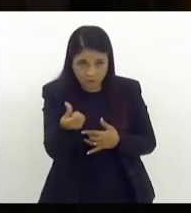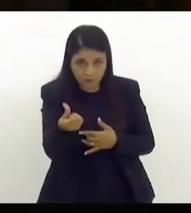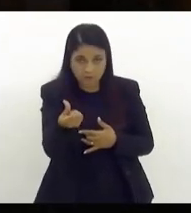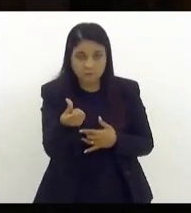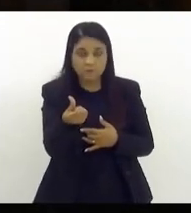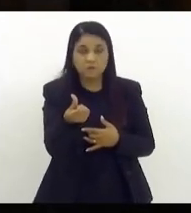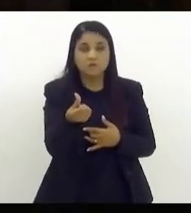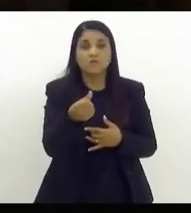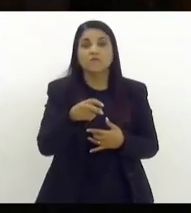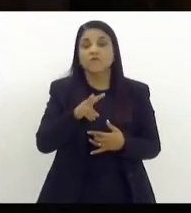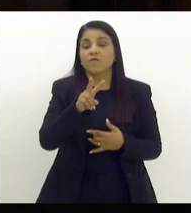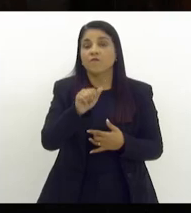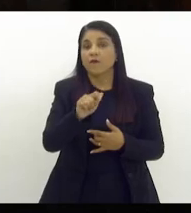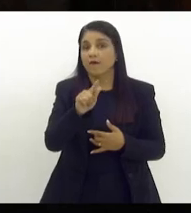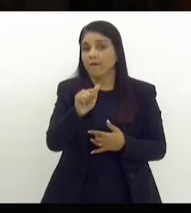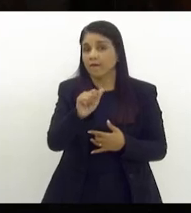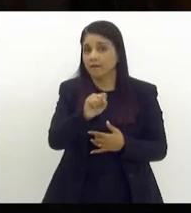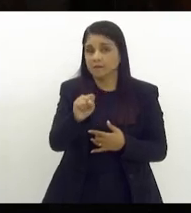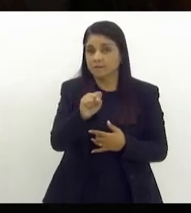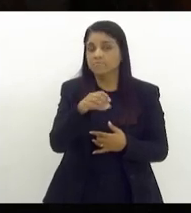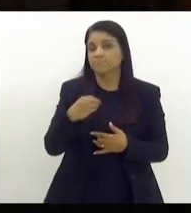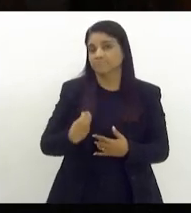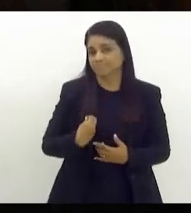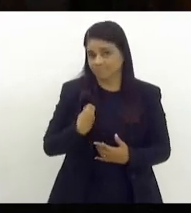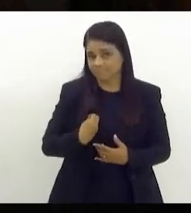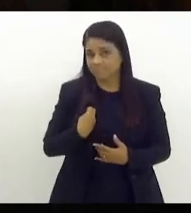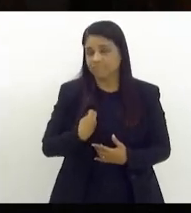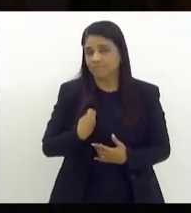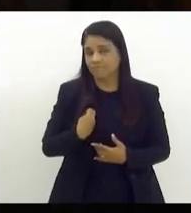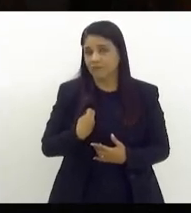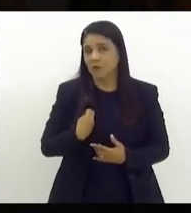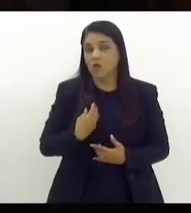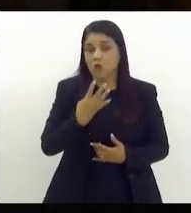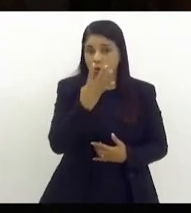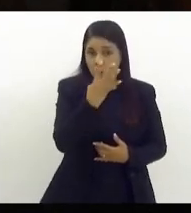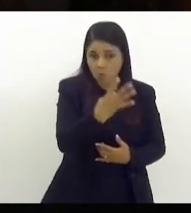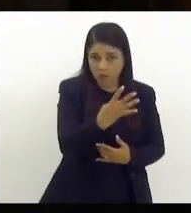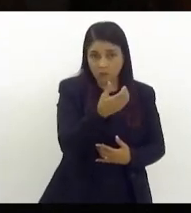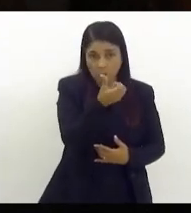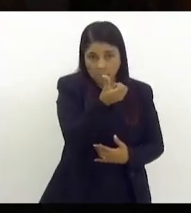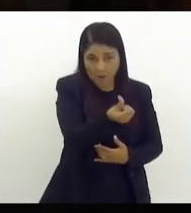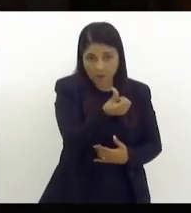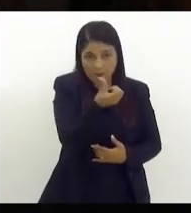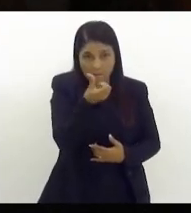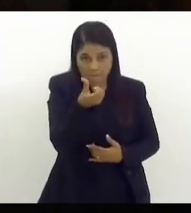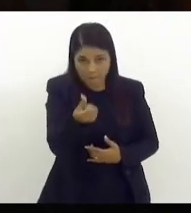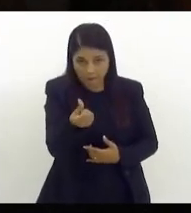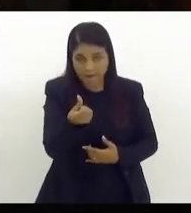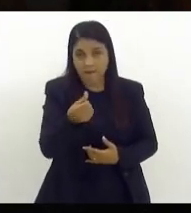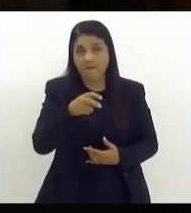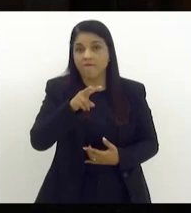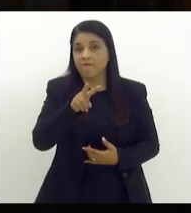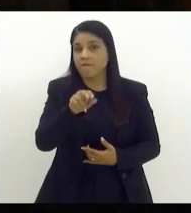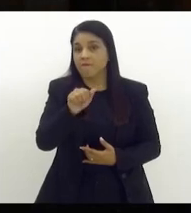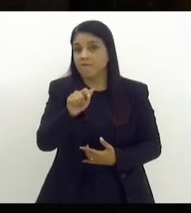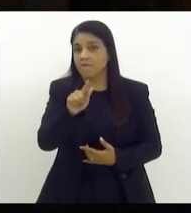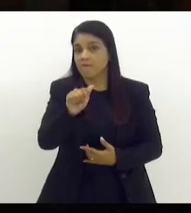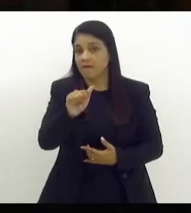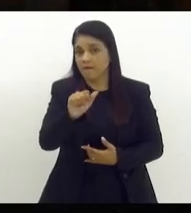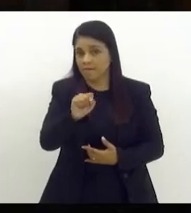466 vagas existentes, 466 vagas existentes.